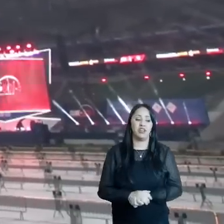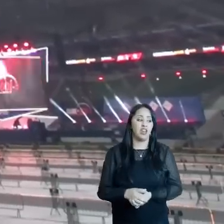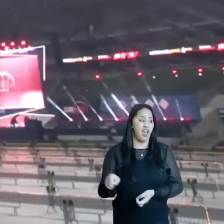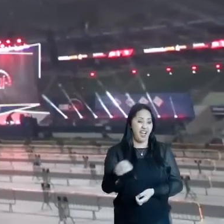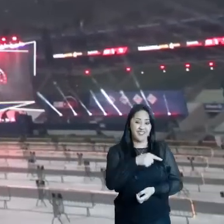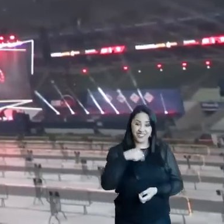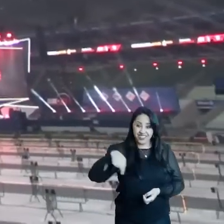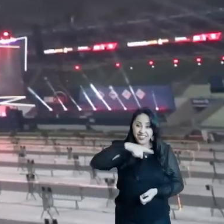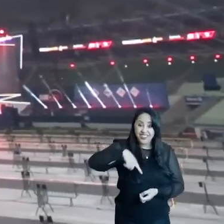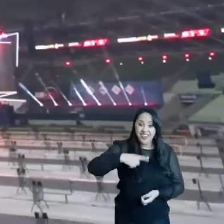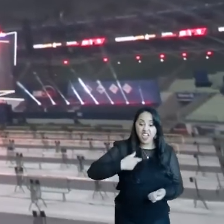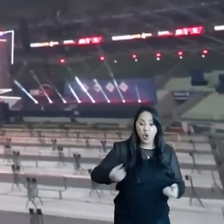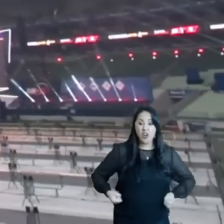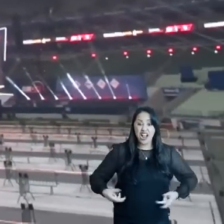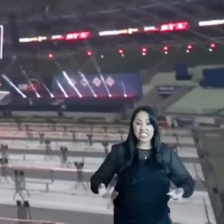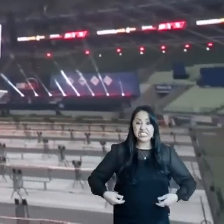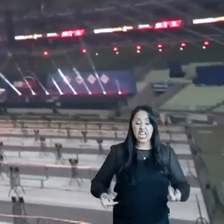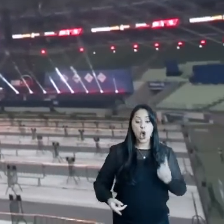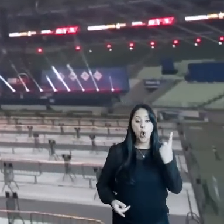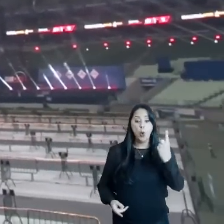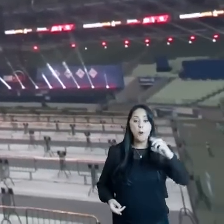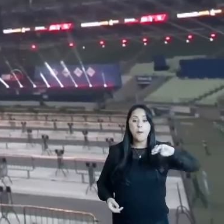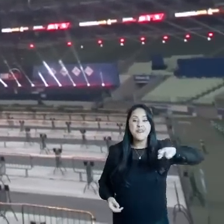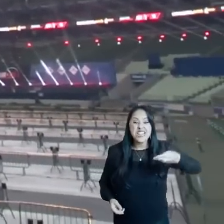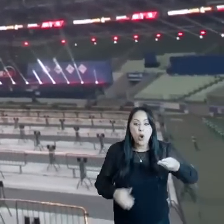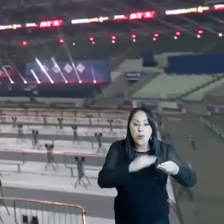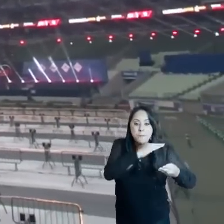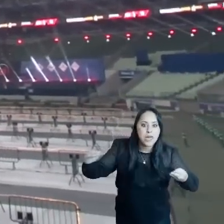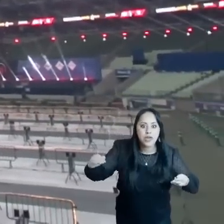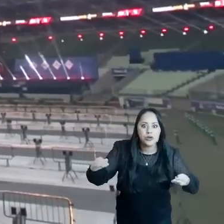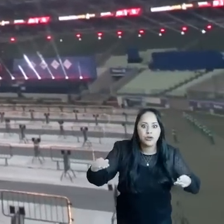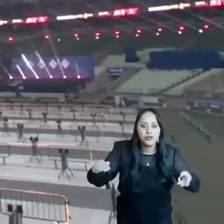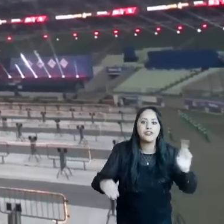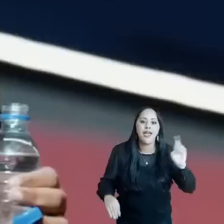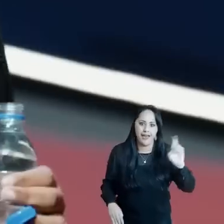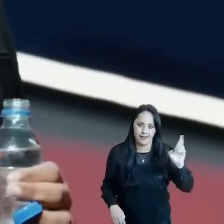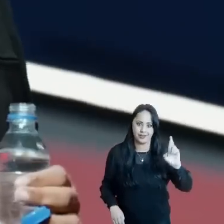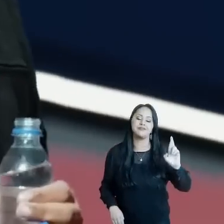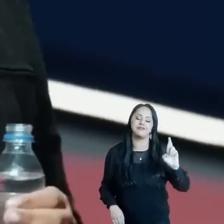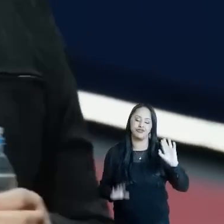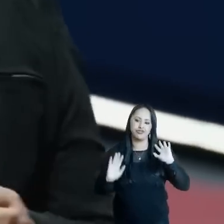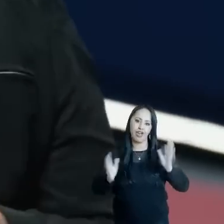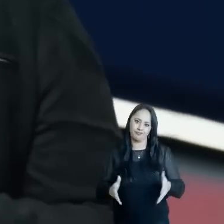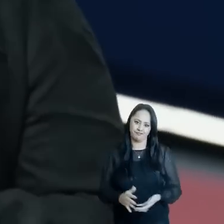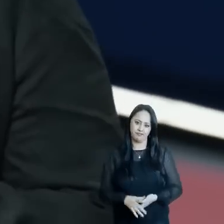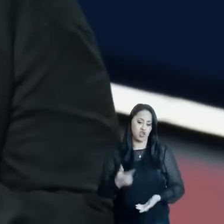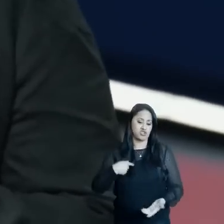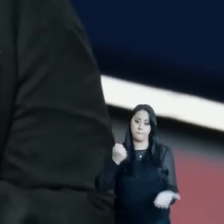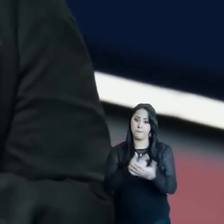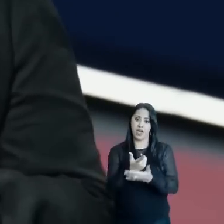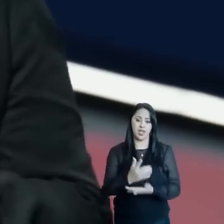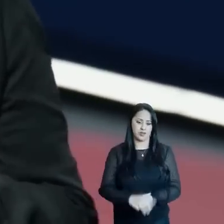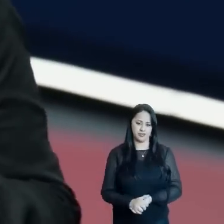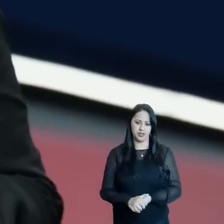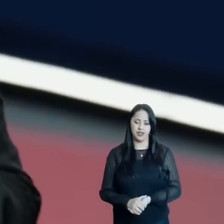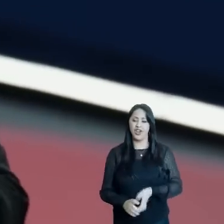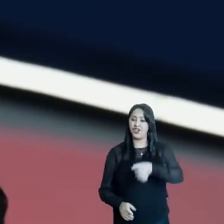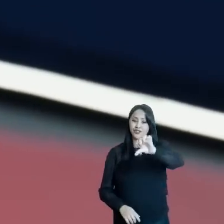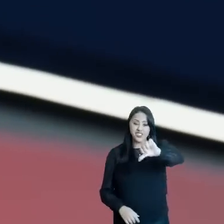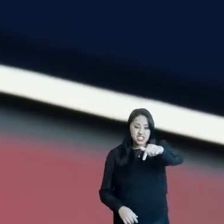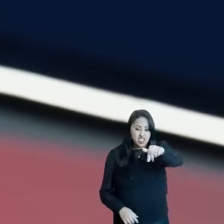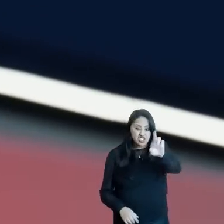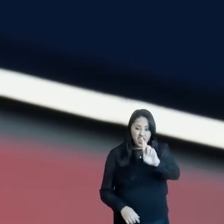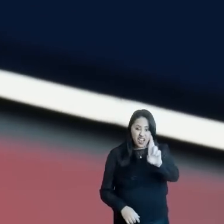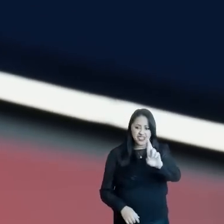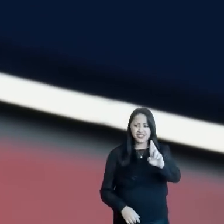estou gastando R$1,5 milhão para entregar para vocês o melhor que eu posso entregar. E esses R$97, mas R$97 vezes